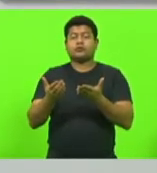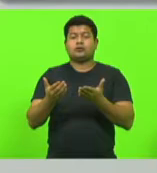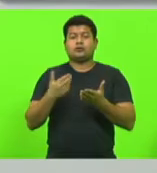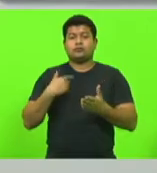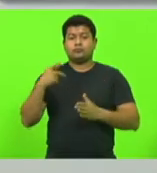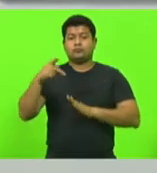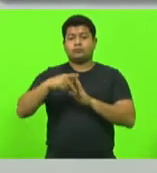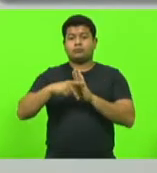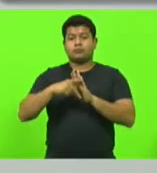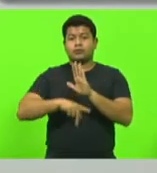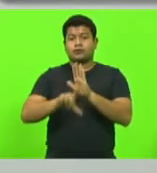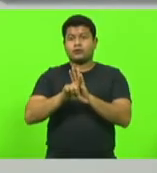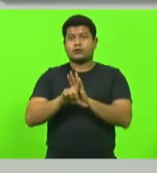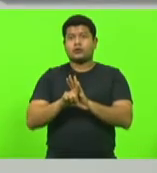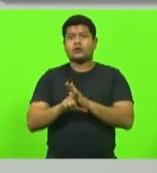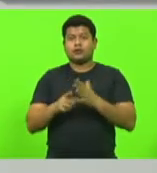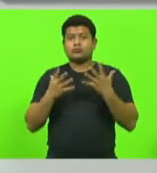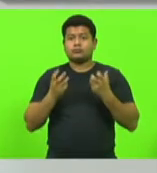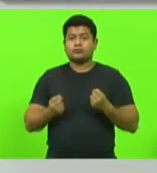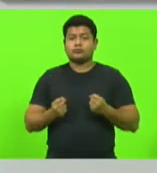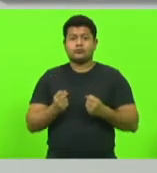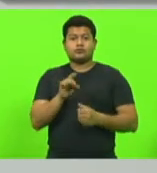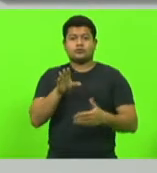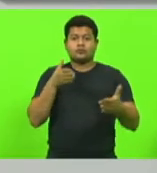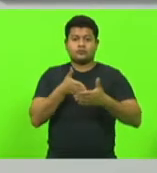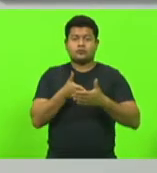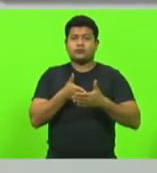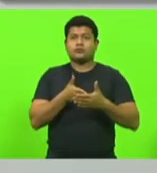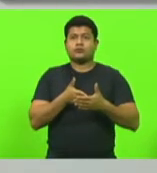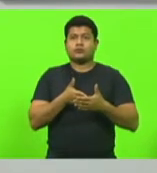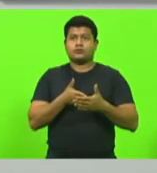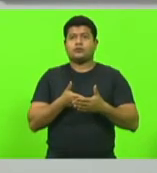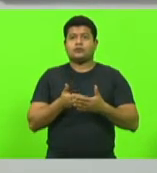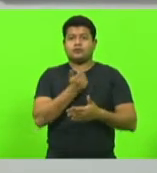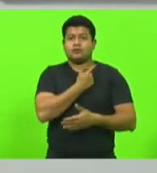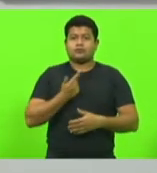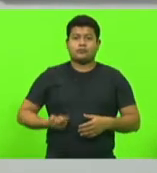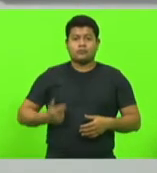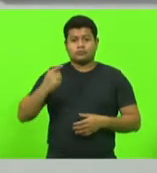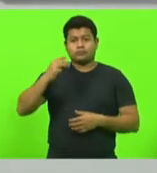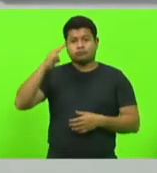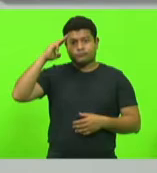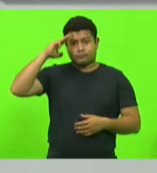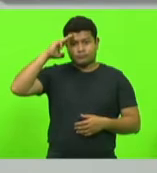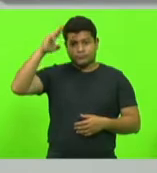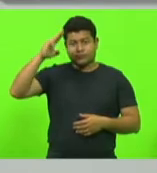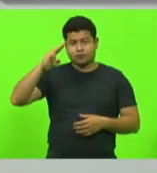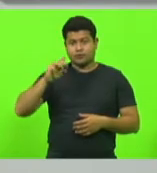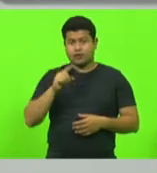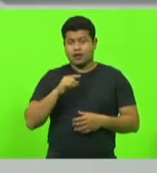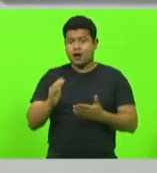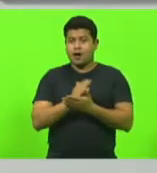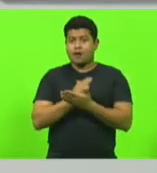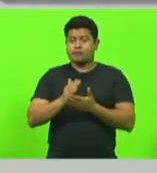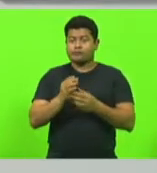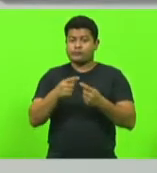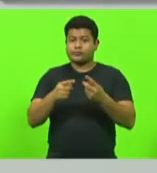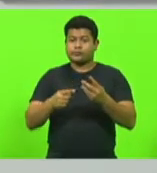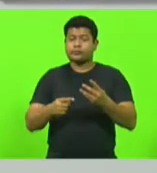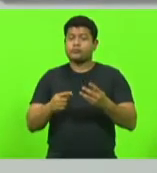e apenas aquilo que foi vetado pelo governador Moisés são itens que, de fato, podem comprometer